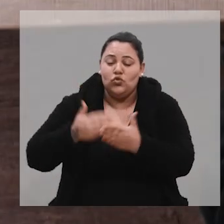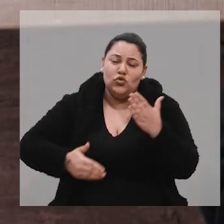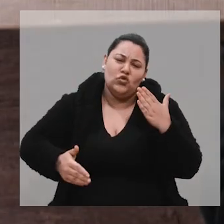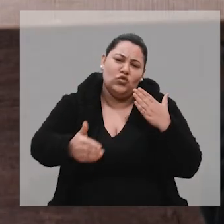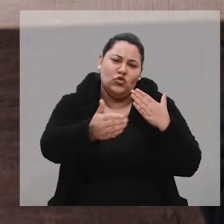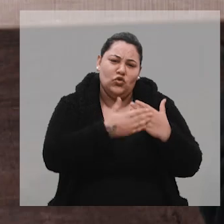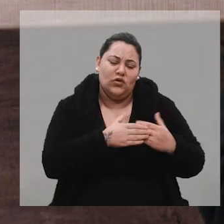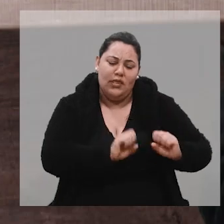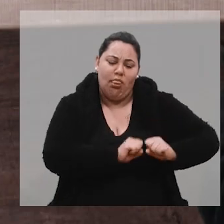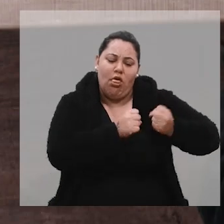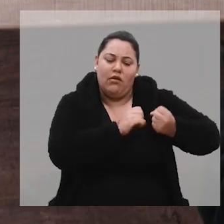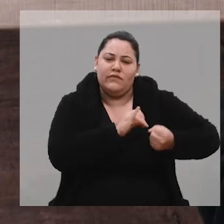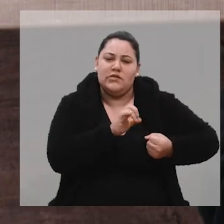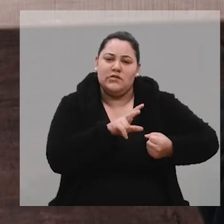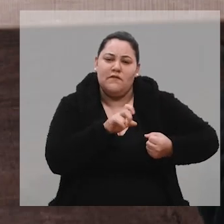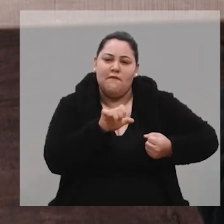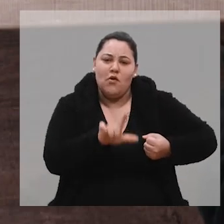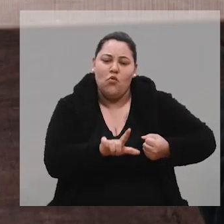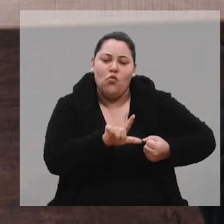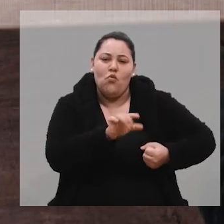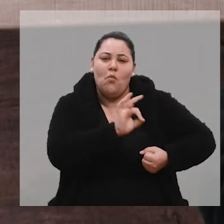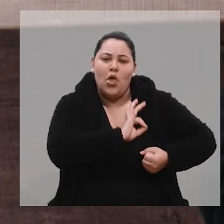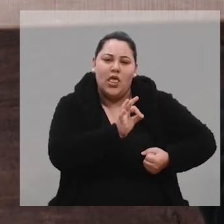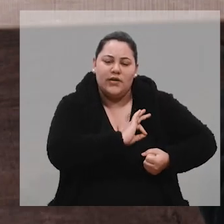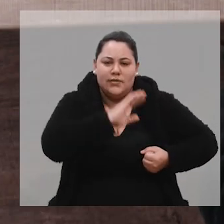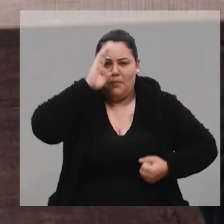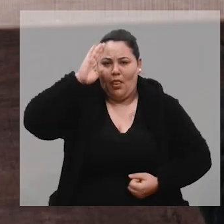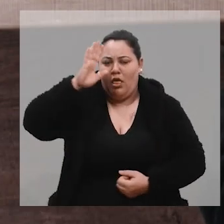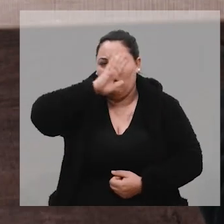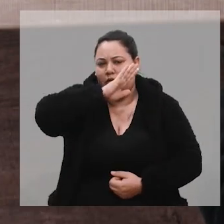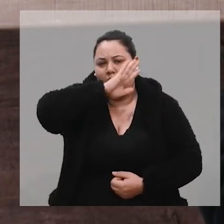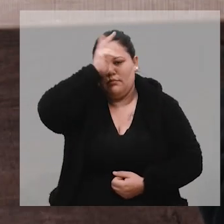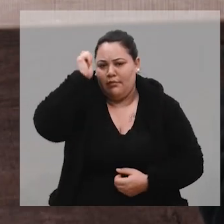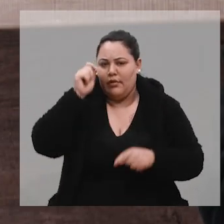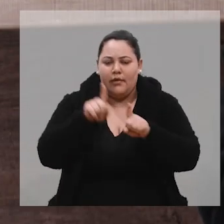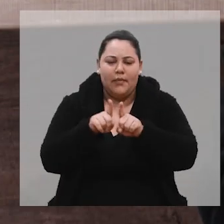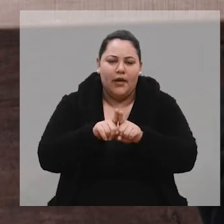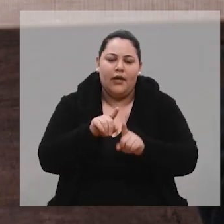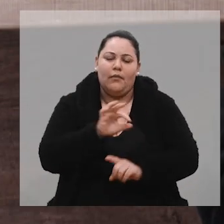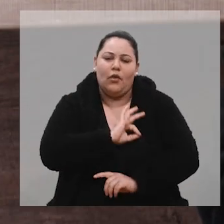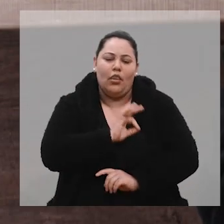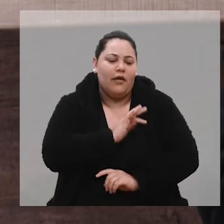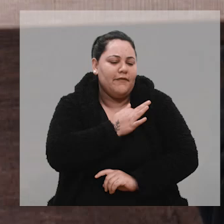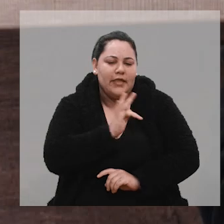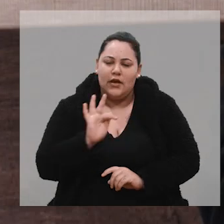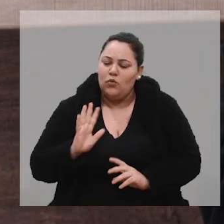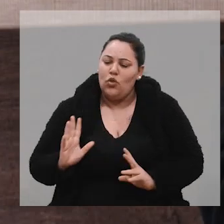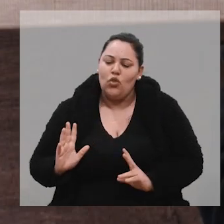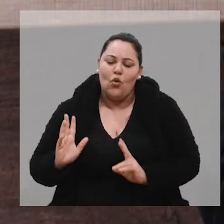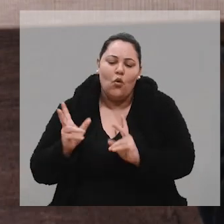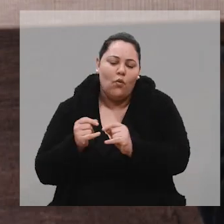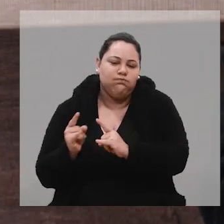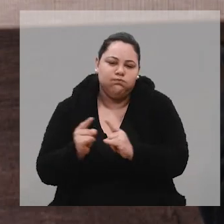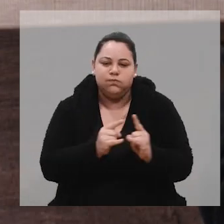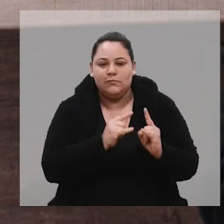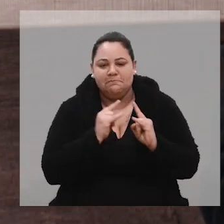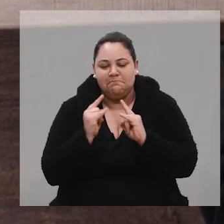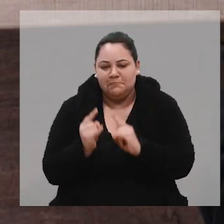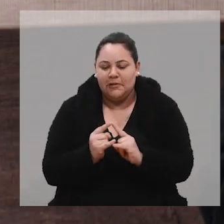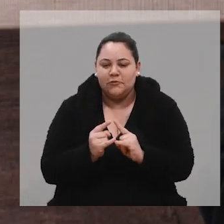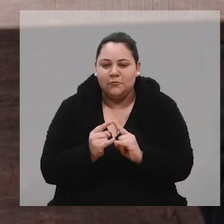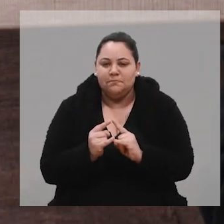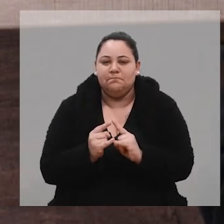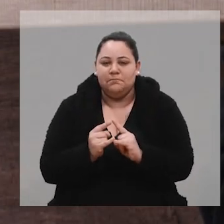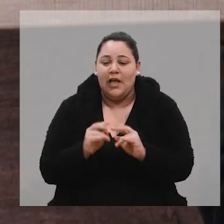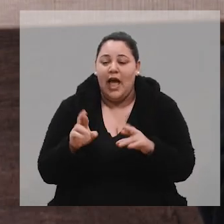vivas da cidade, Defesa Civil, Brigada Militar, Polícia Civil, Polícia Federal, enfim, todos os órgãos